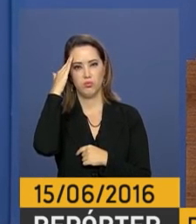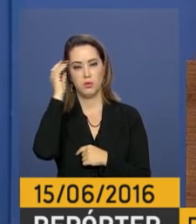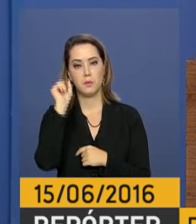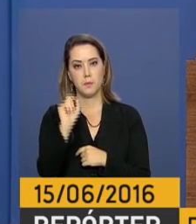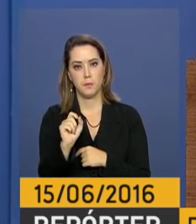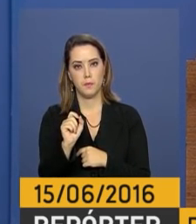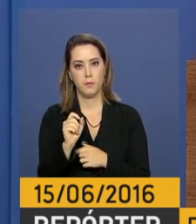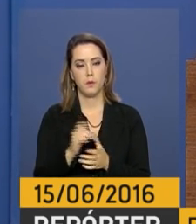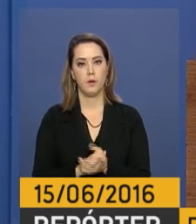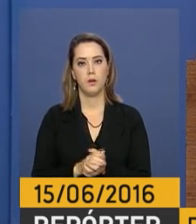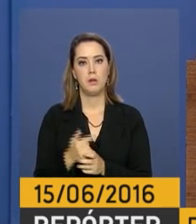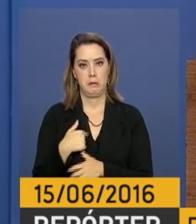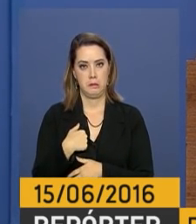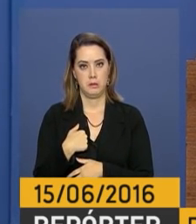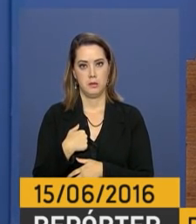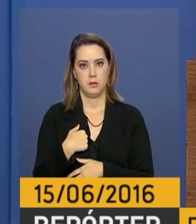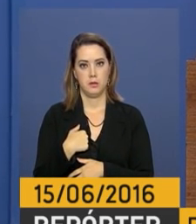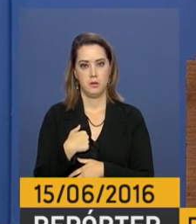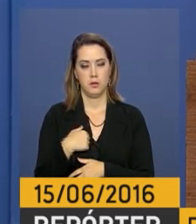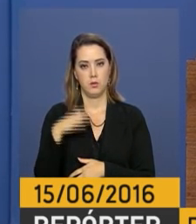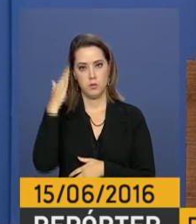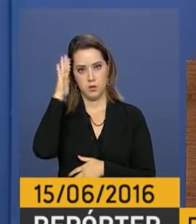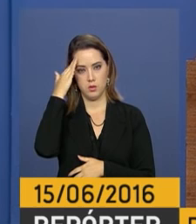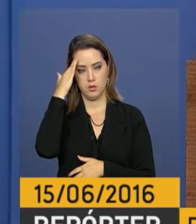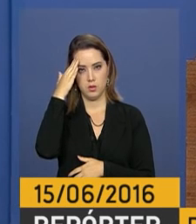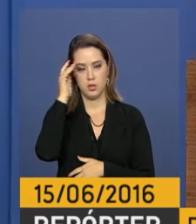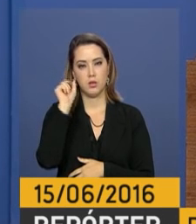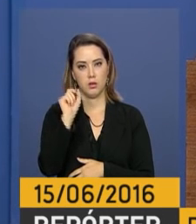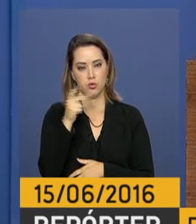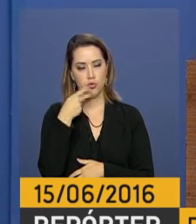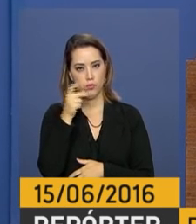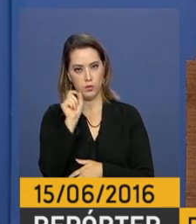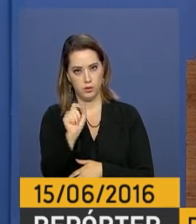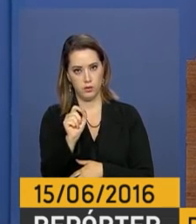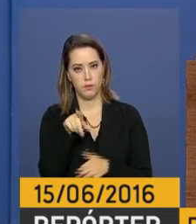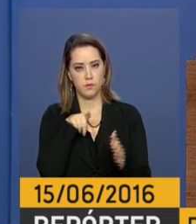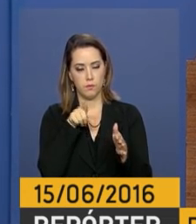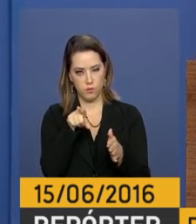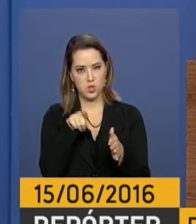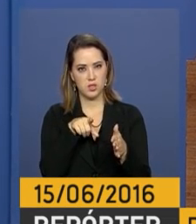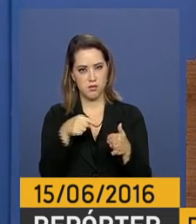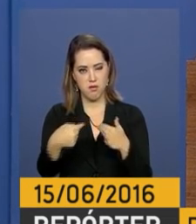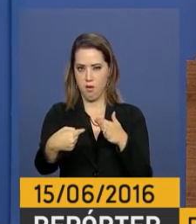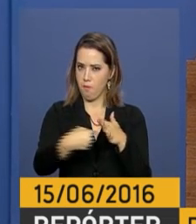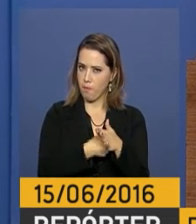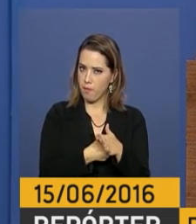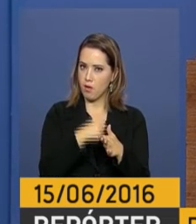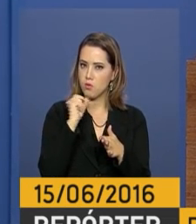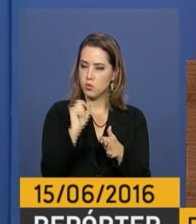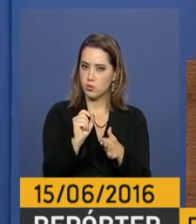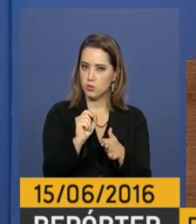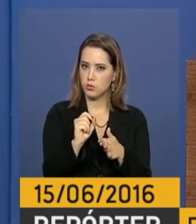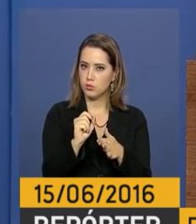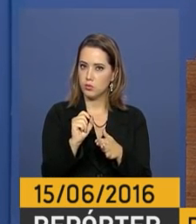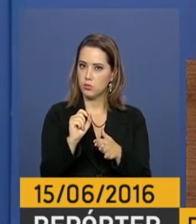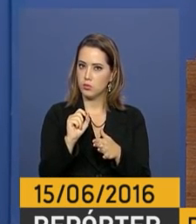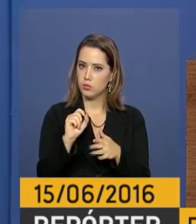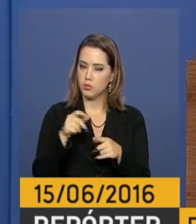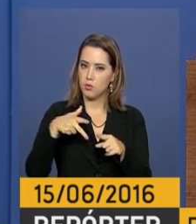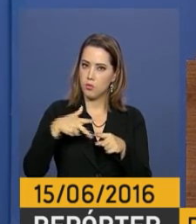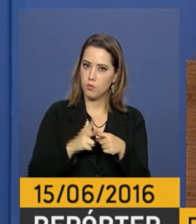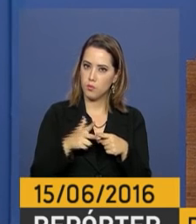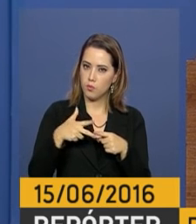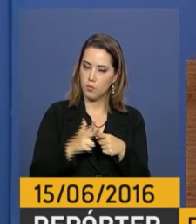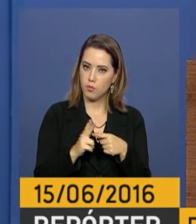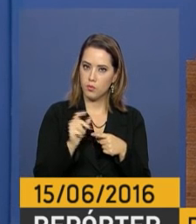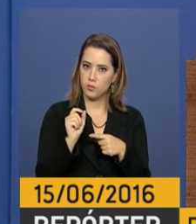claro que eu entendi perfeitamente a sua pergunta. O que você tá dizendo eh a questão da alteração do percentual, você